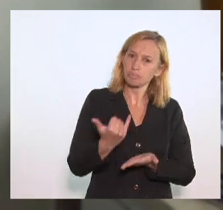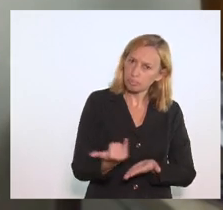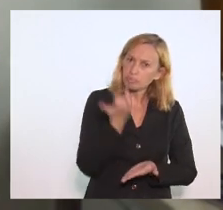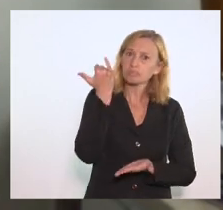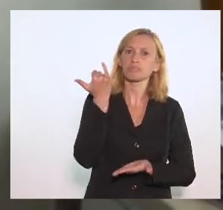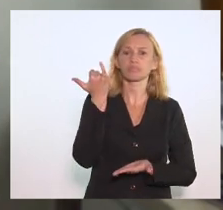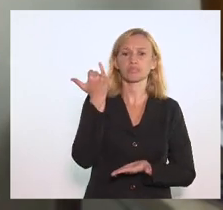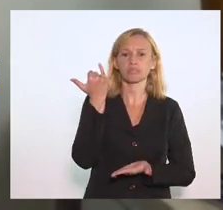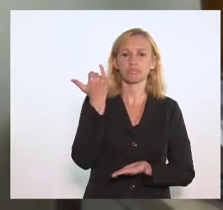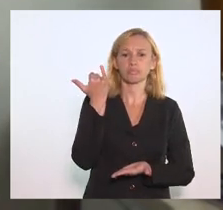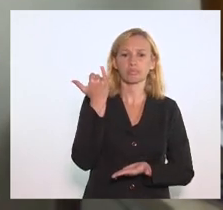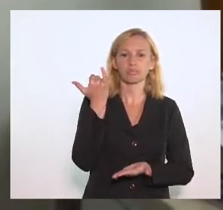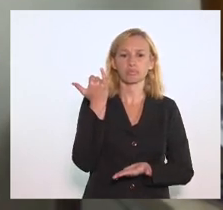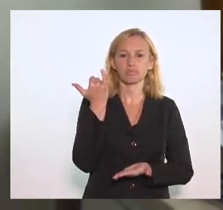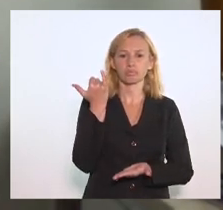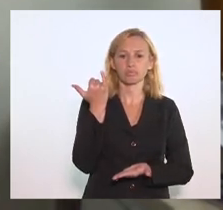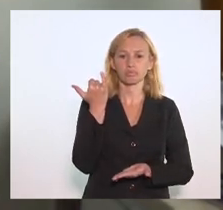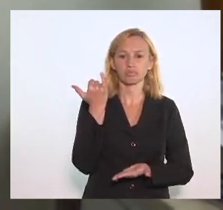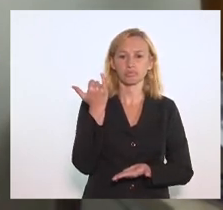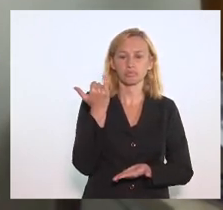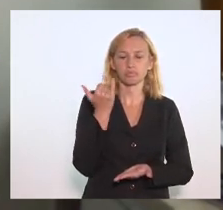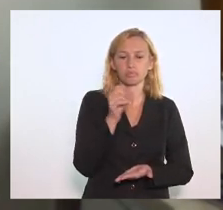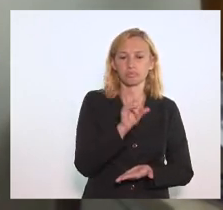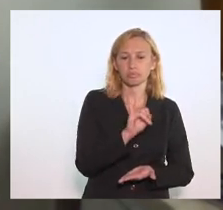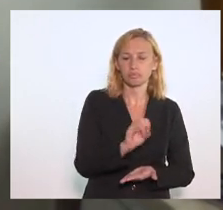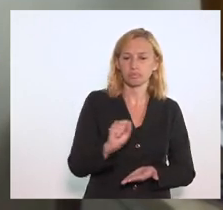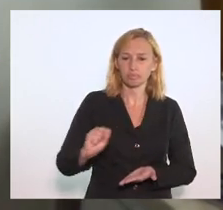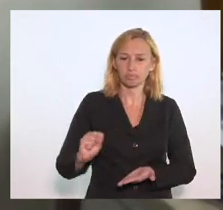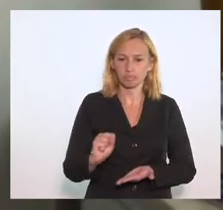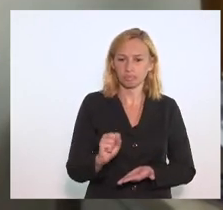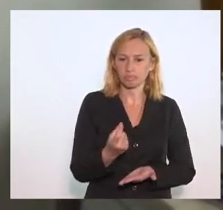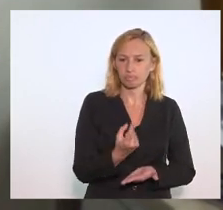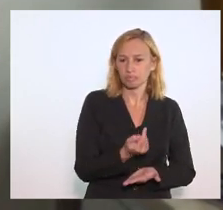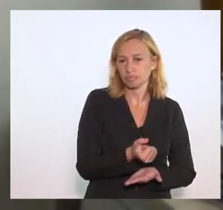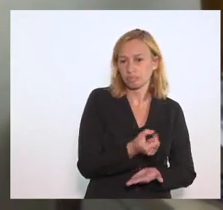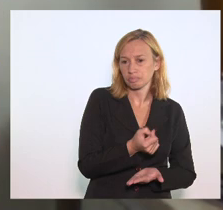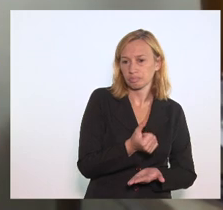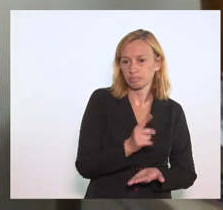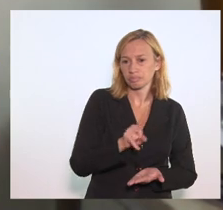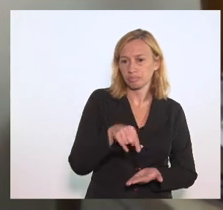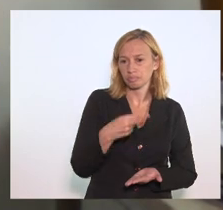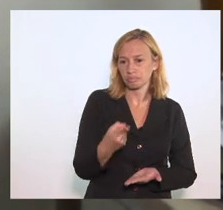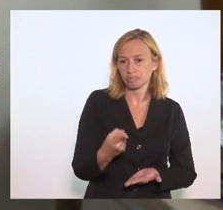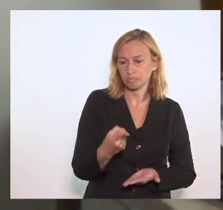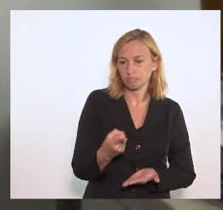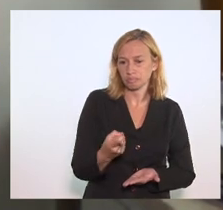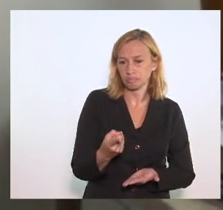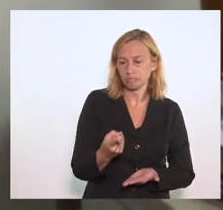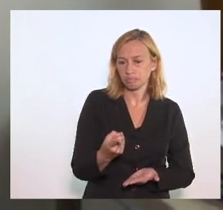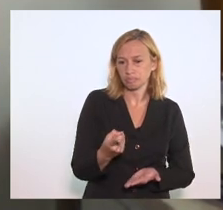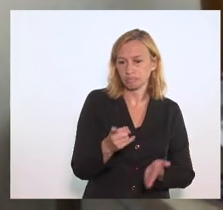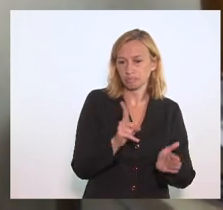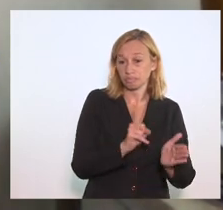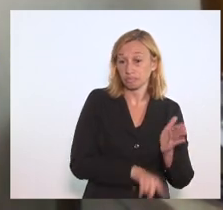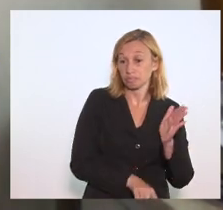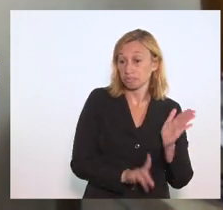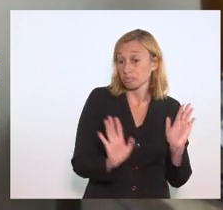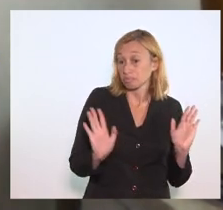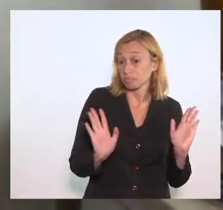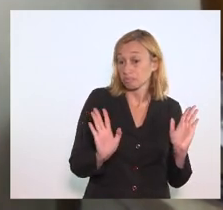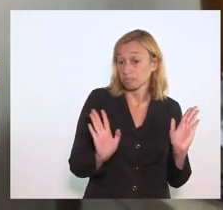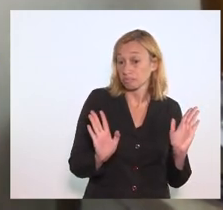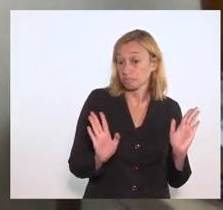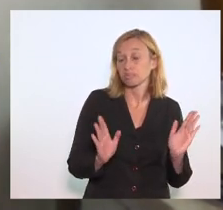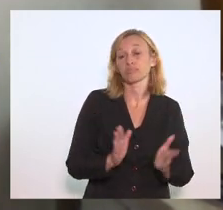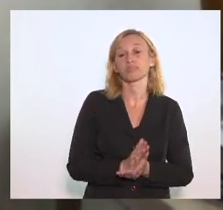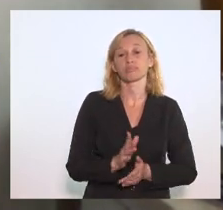mas é um mero adiantamento esse ICMS, porque depois será ele todo abatido, deputado Carlos Macedo. Quando